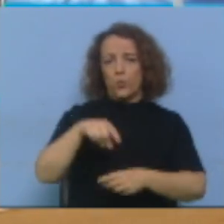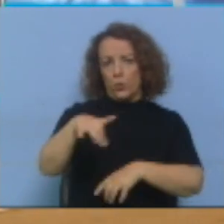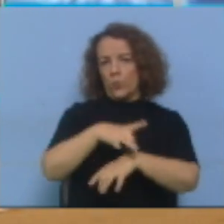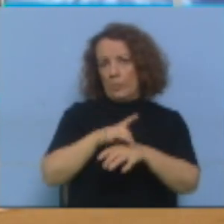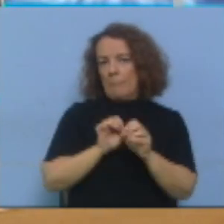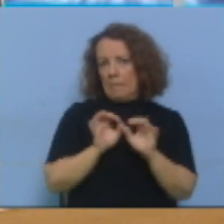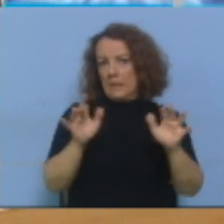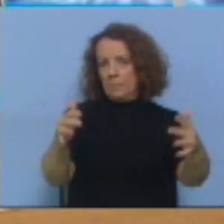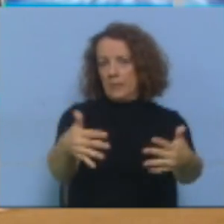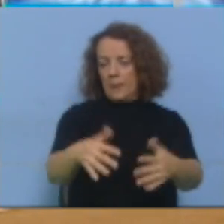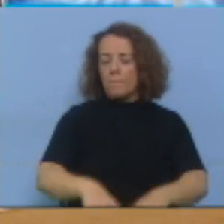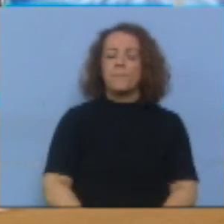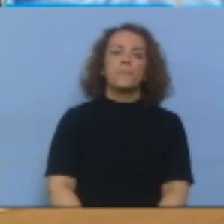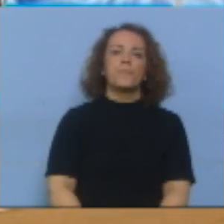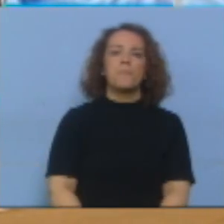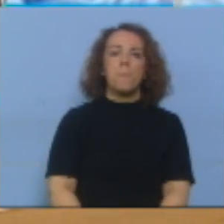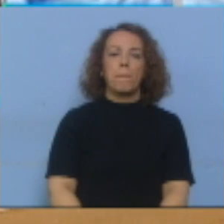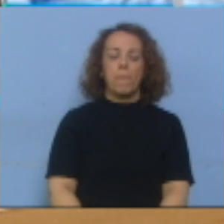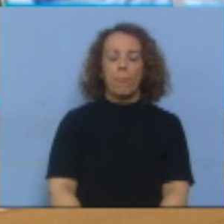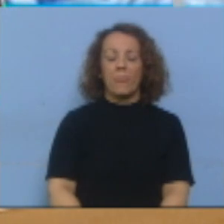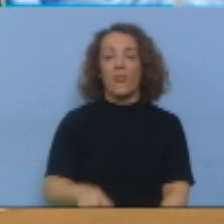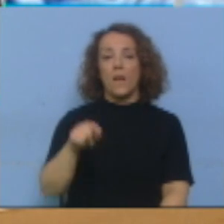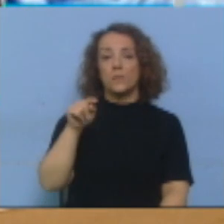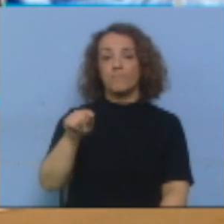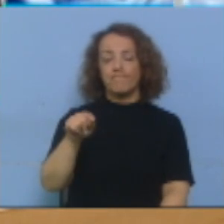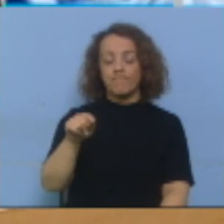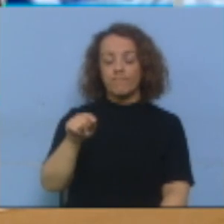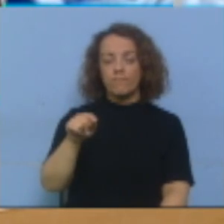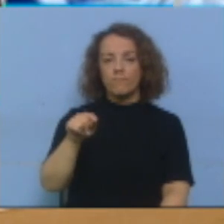pandemia. A Vigília Pascal